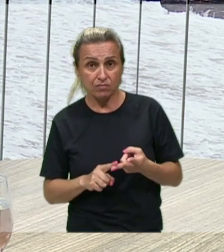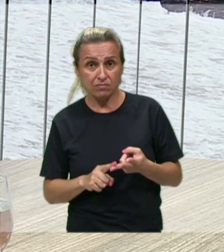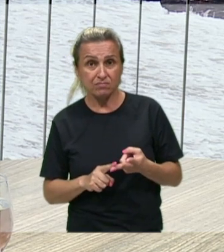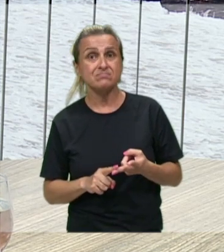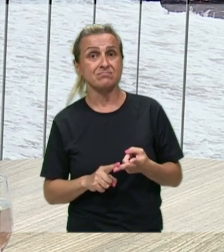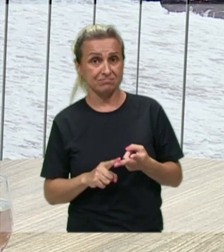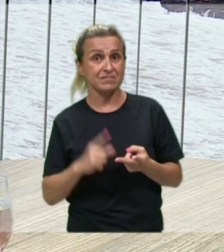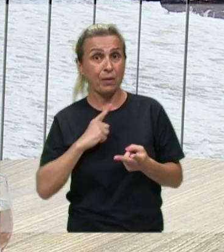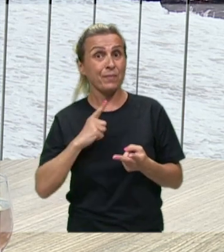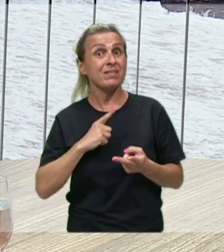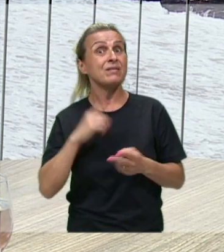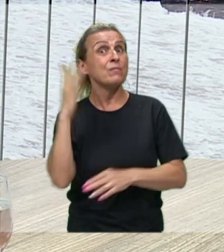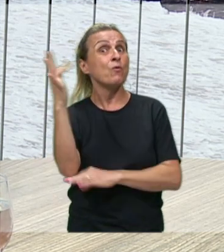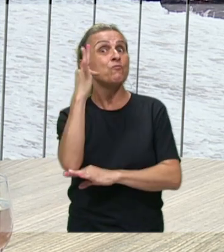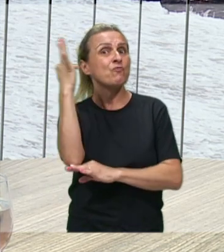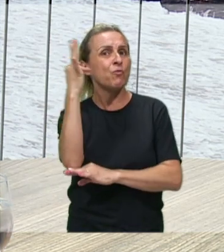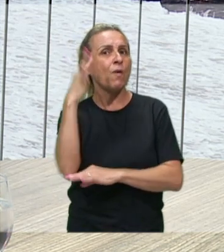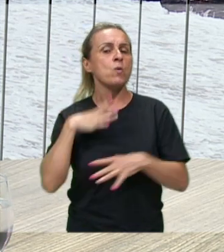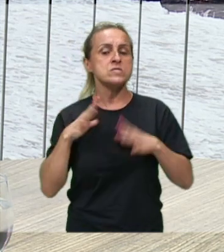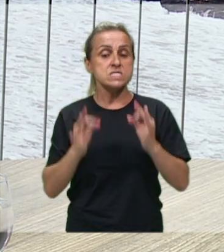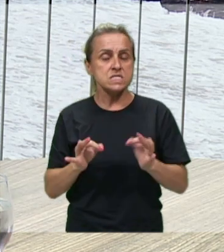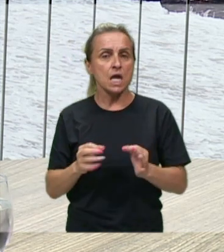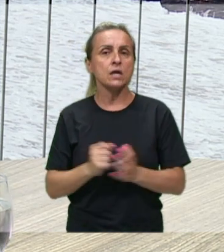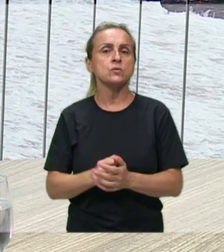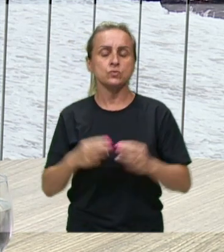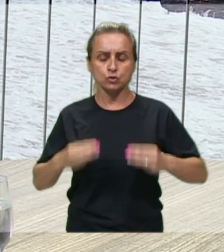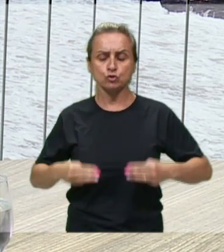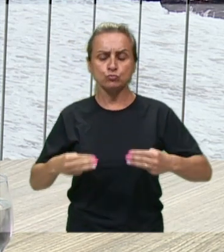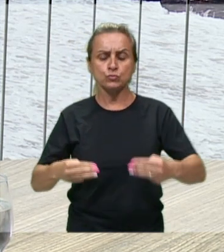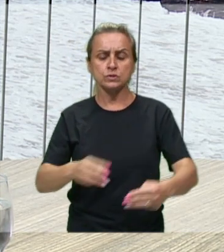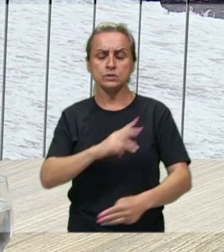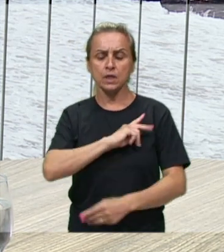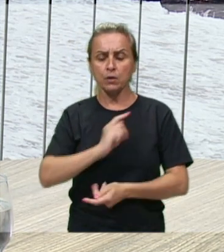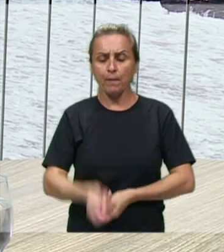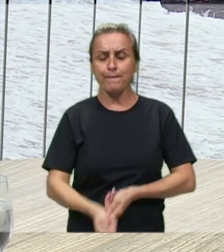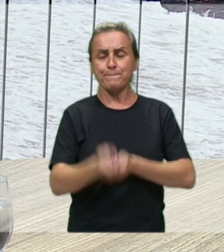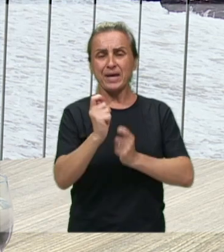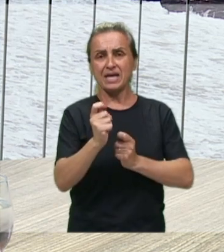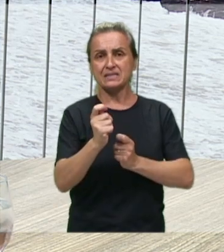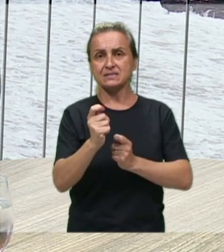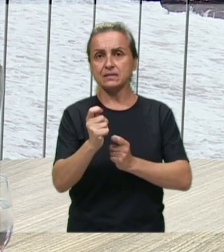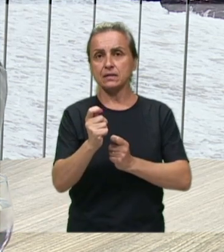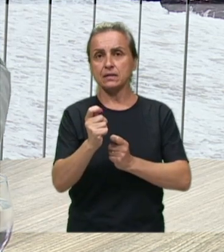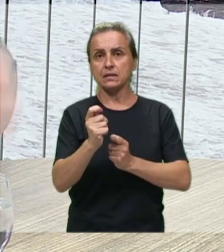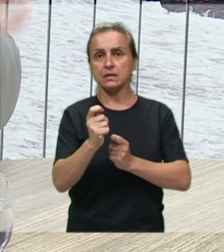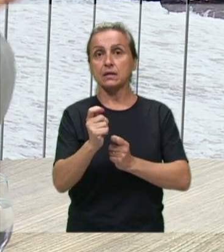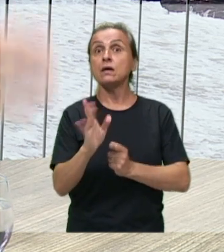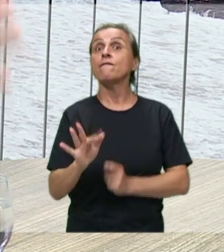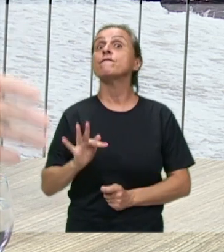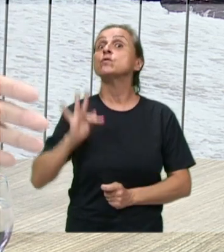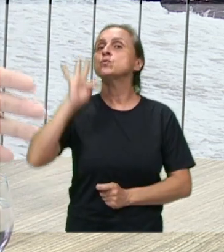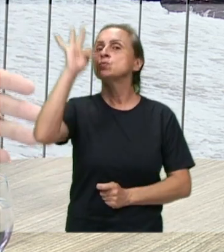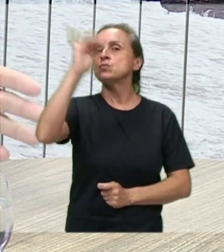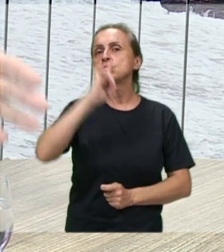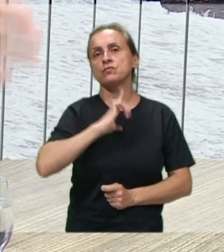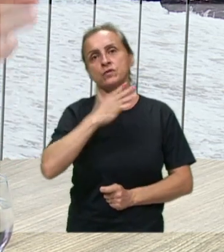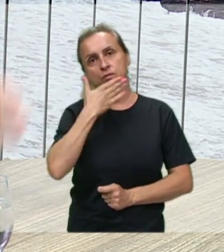que se pensar no Ministério da Pesca, não daqui a 4 anos mudou um governo X, muda um governo Y, mas que possa deixar pessoas